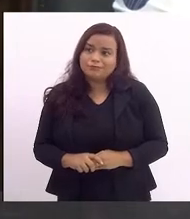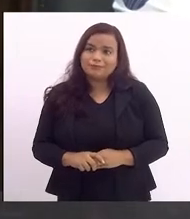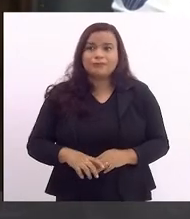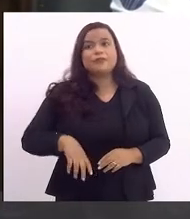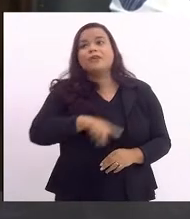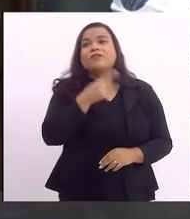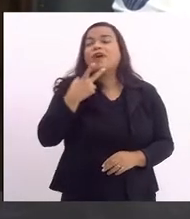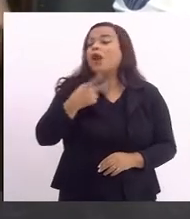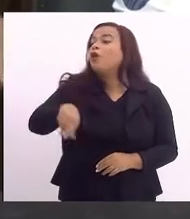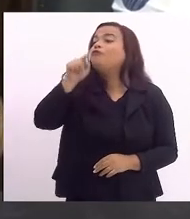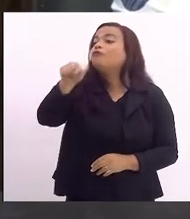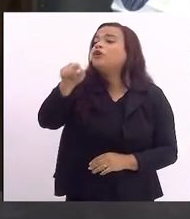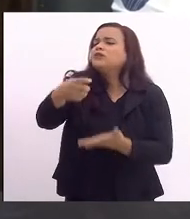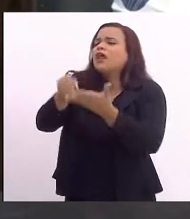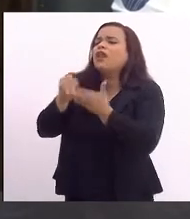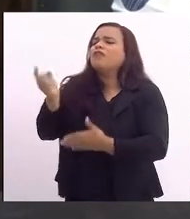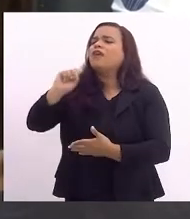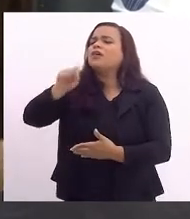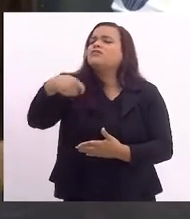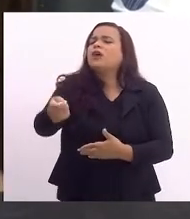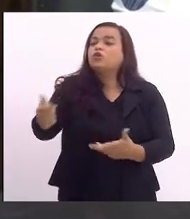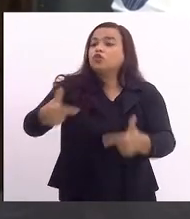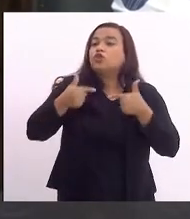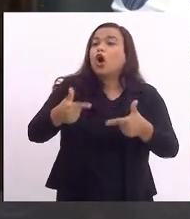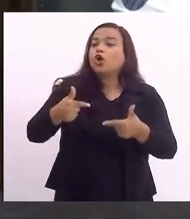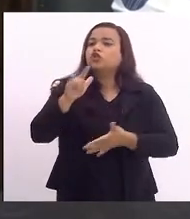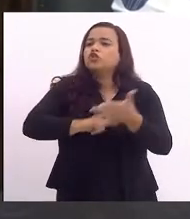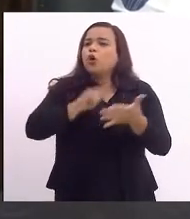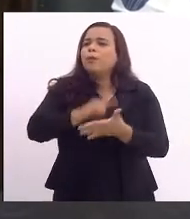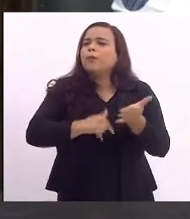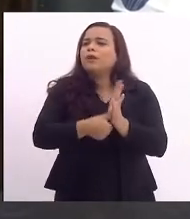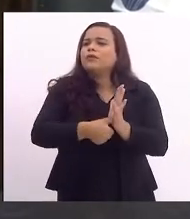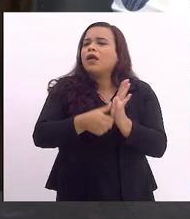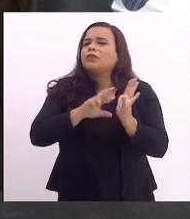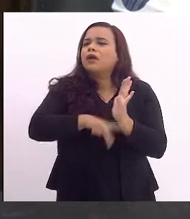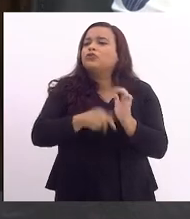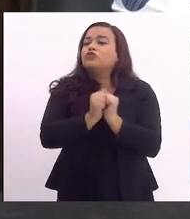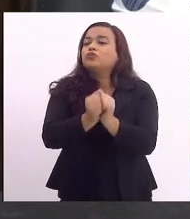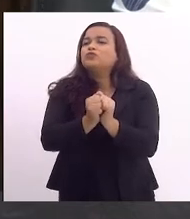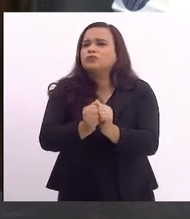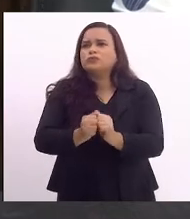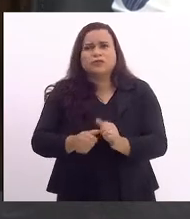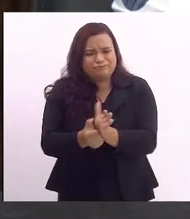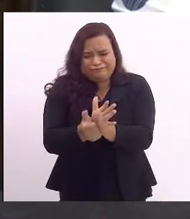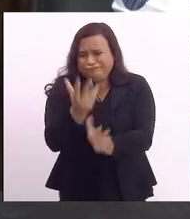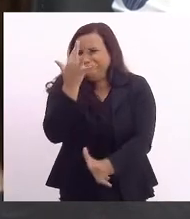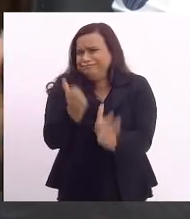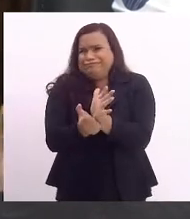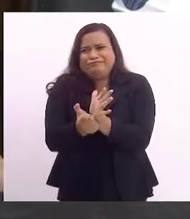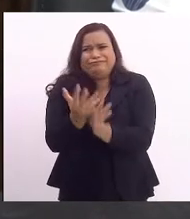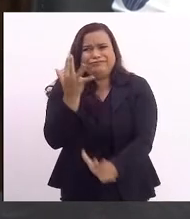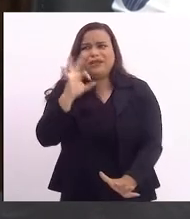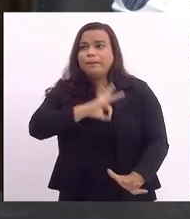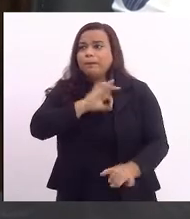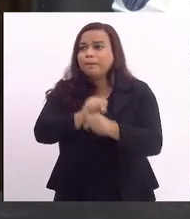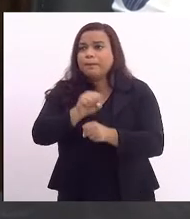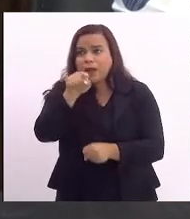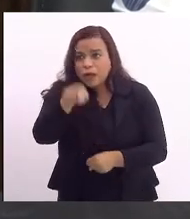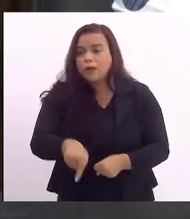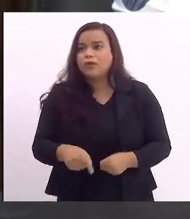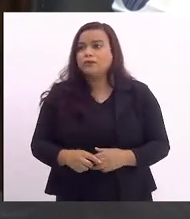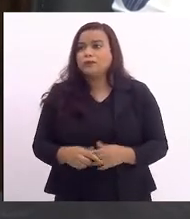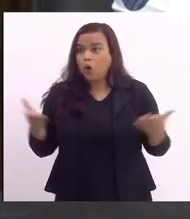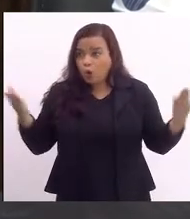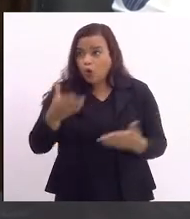não vou levar você porque você tem sorte, você está com documento. E isso aconteceu várias vezes, foram muitas duras. Eu hoje estou mãe de